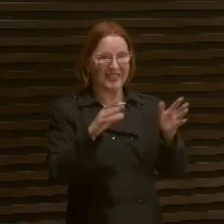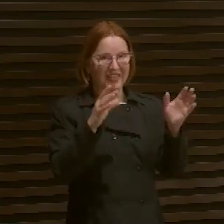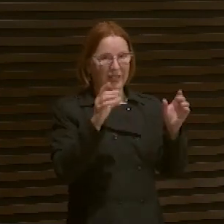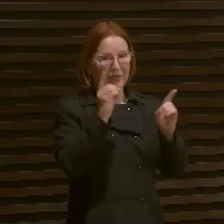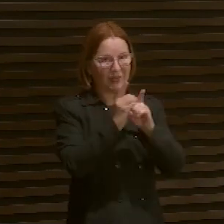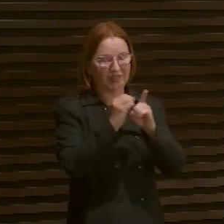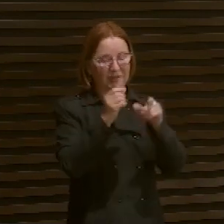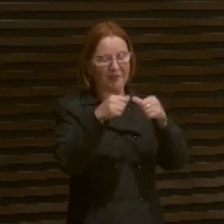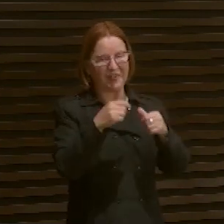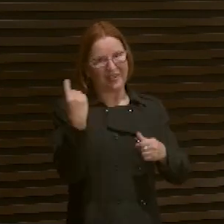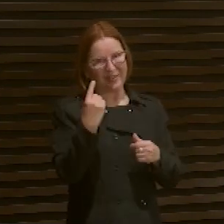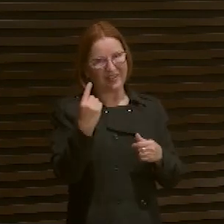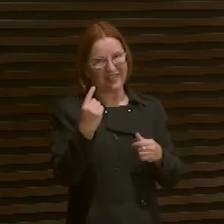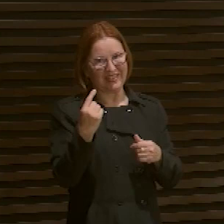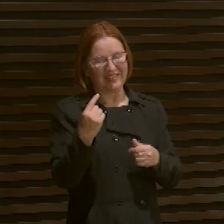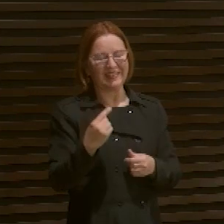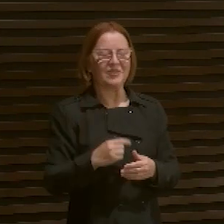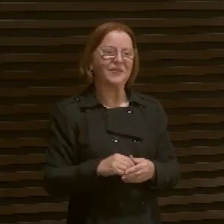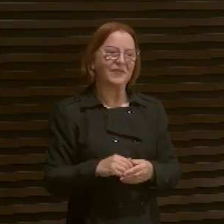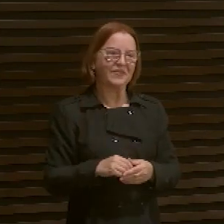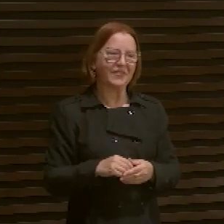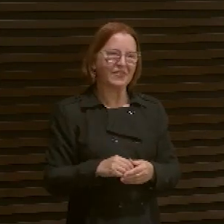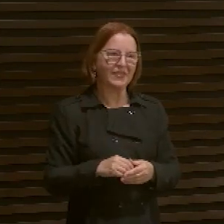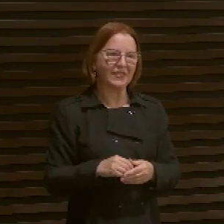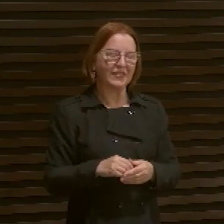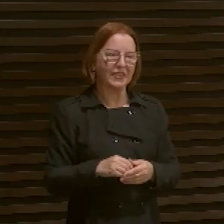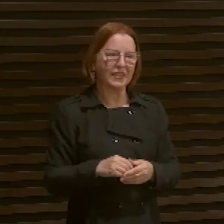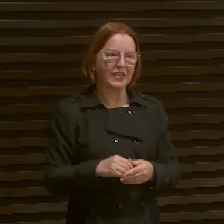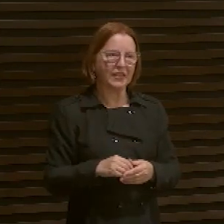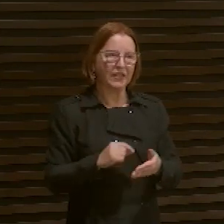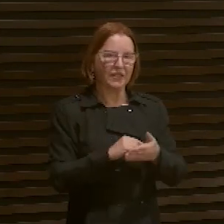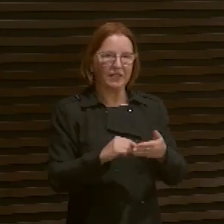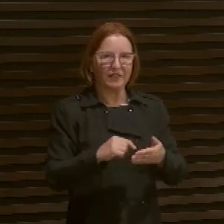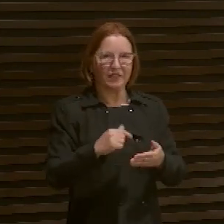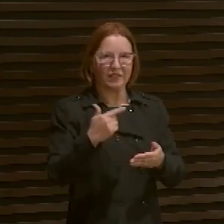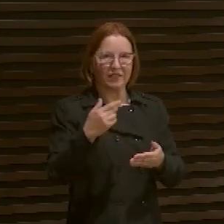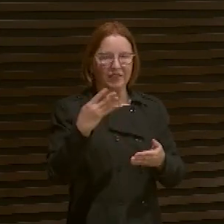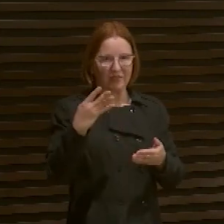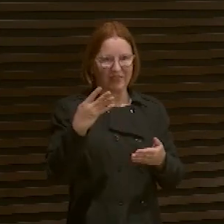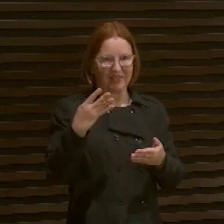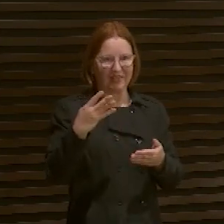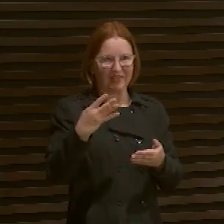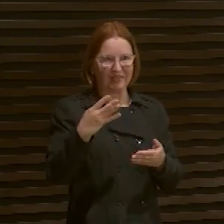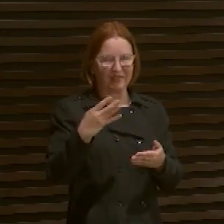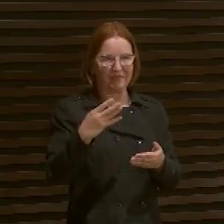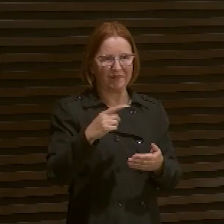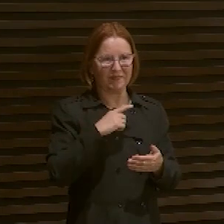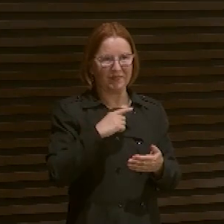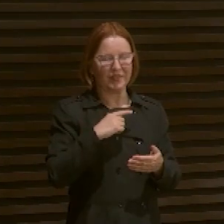dele. E aqui, meus irmãos, nesse versículo 24, nós temos uma belíssima figura da igreja.